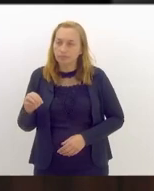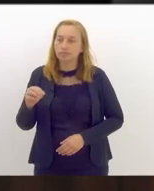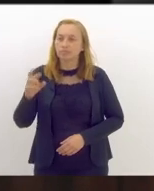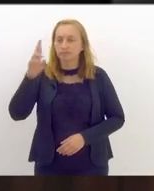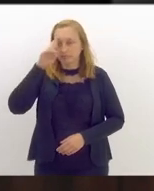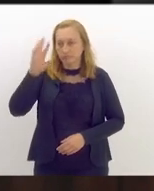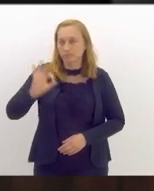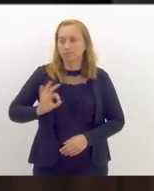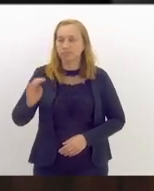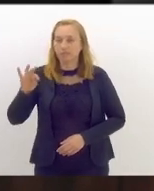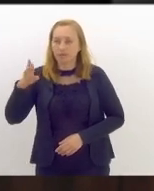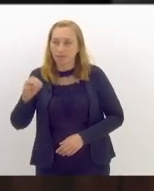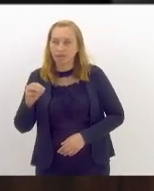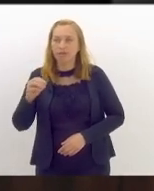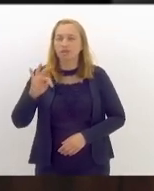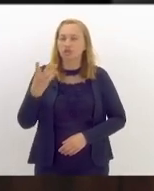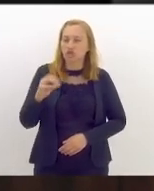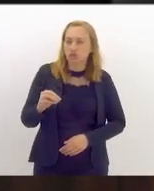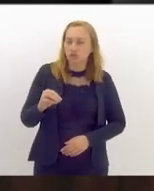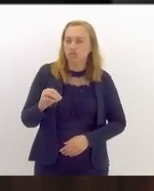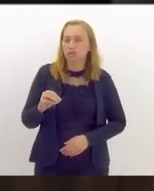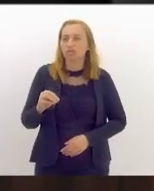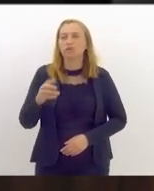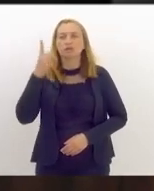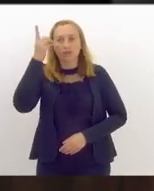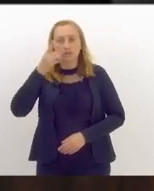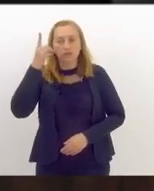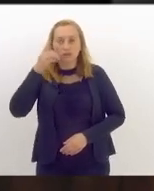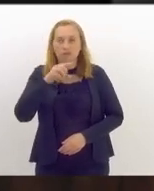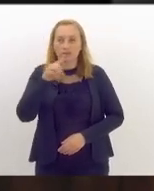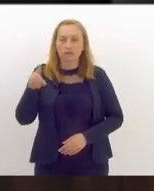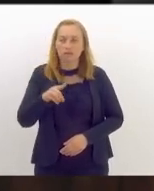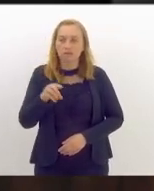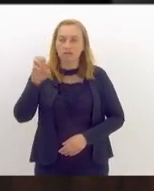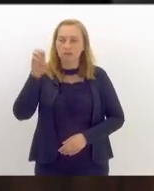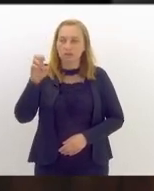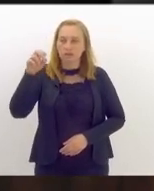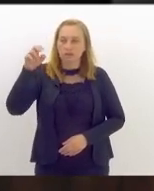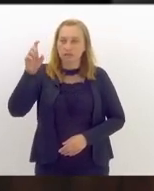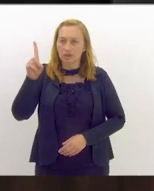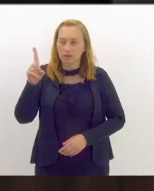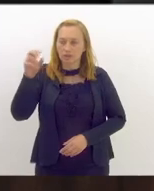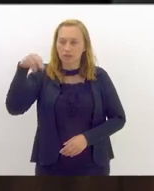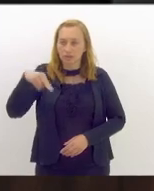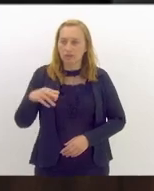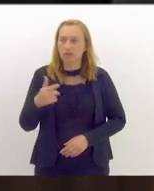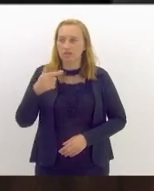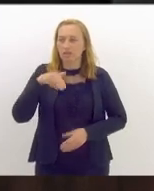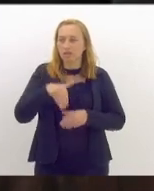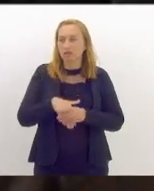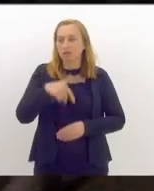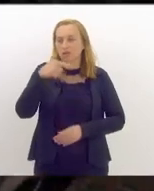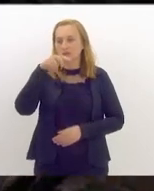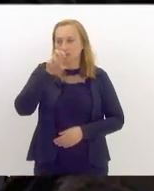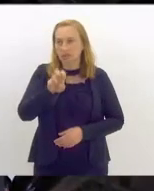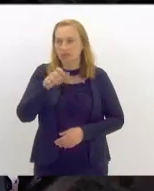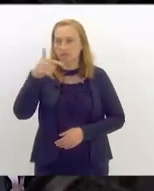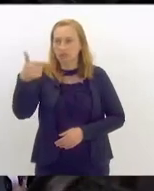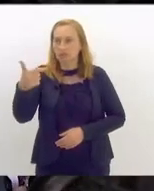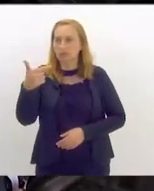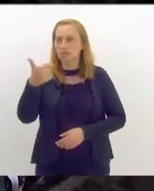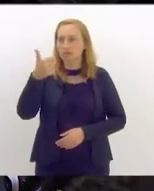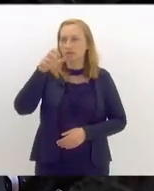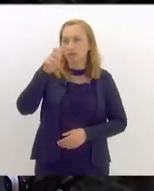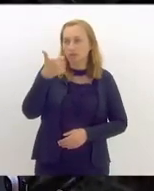Subtenente Bernardo Deputado Tiago Pampulha e deputada zeidan votaram 52 senhores parlamentares 15